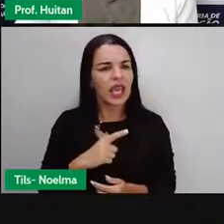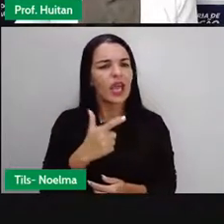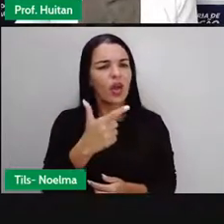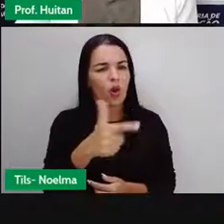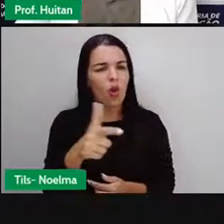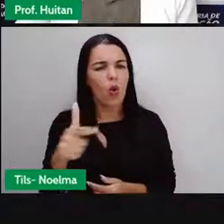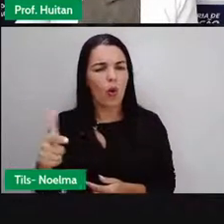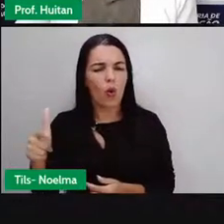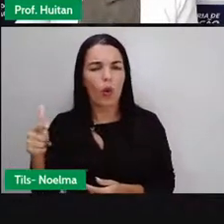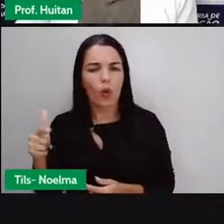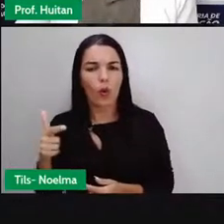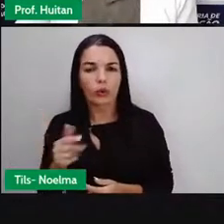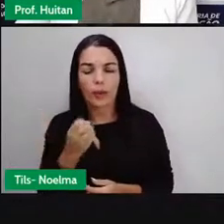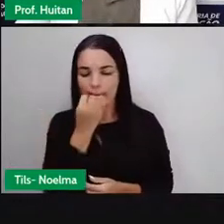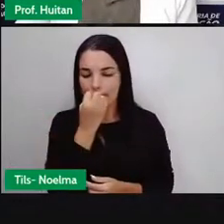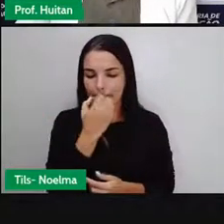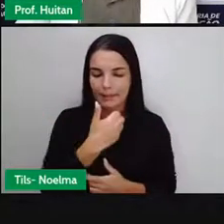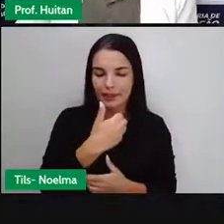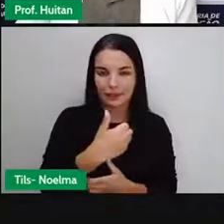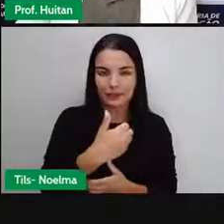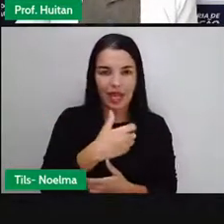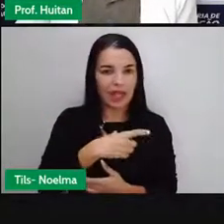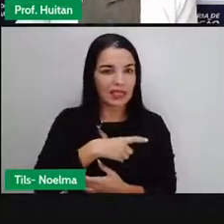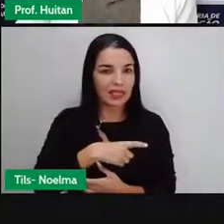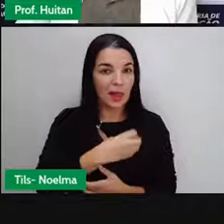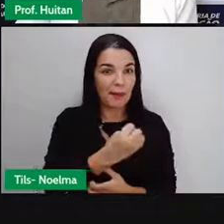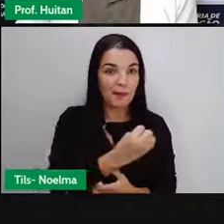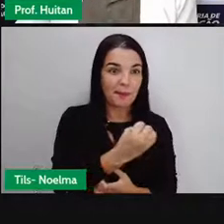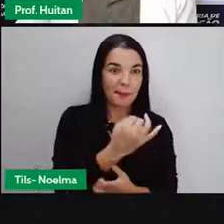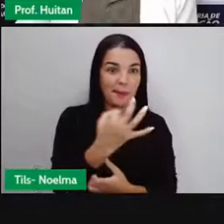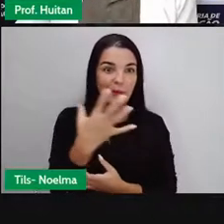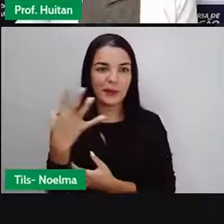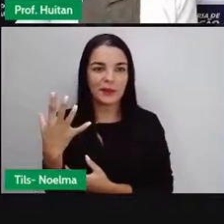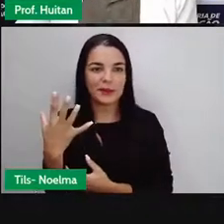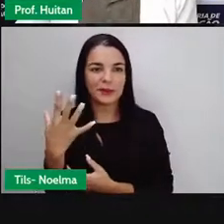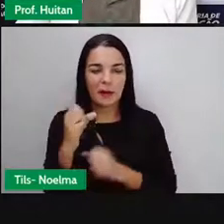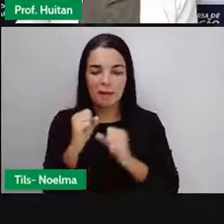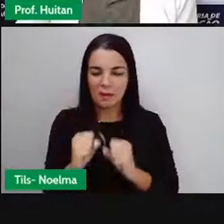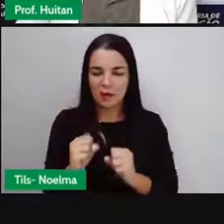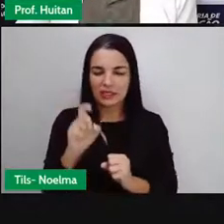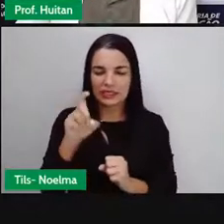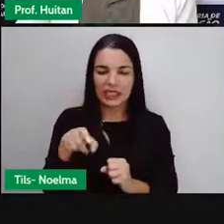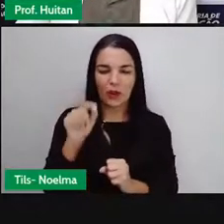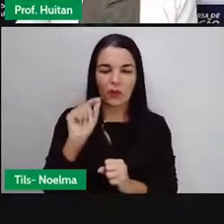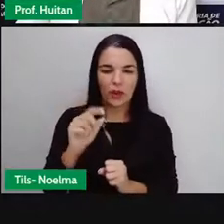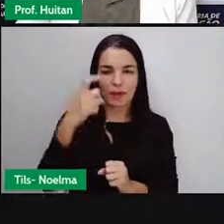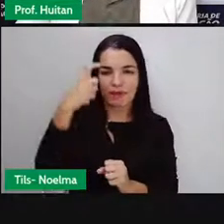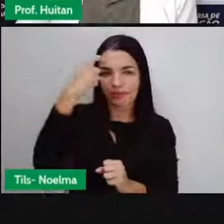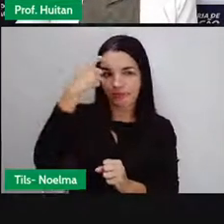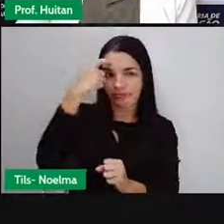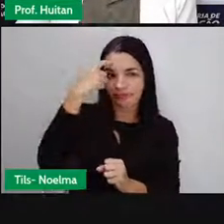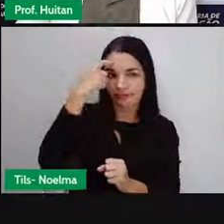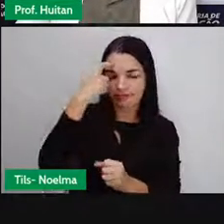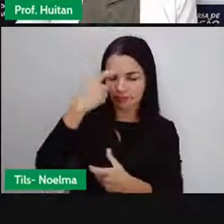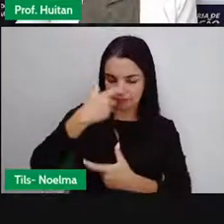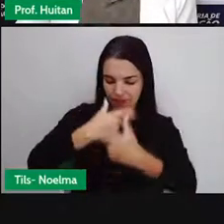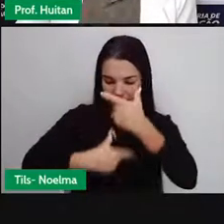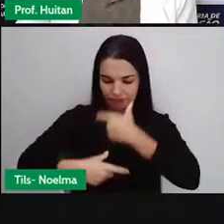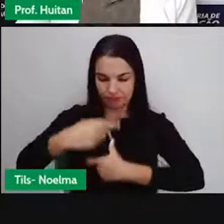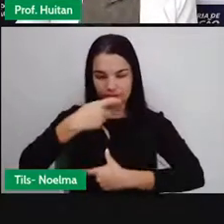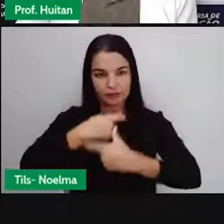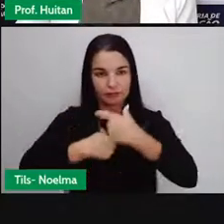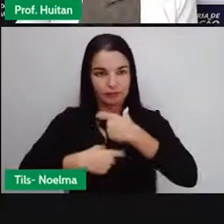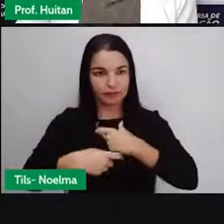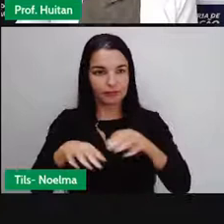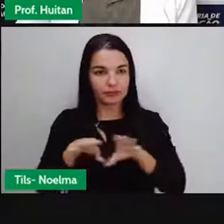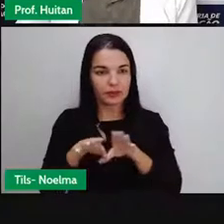benefícios. Os benefícios da leitura são inúmeros e podem ser psicológicos, físicos ou emocionais.